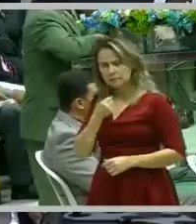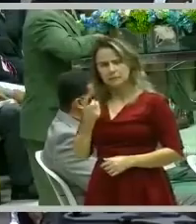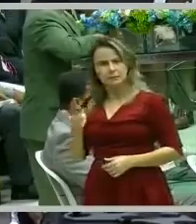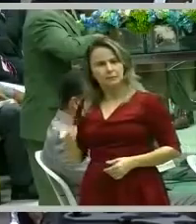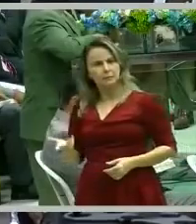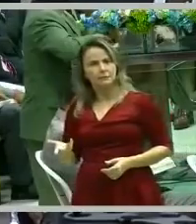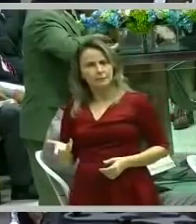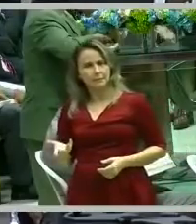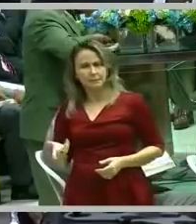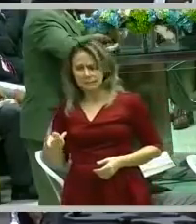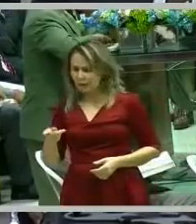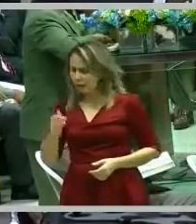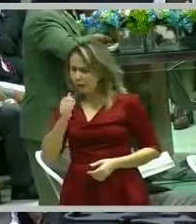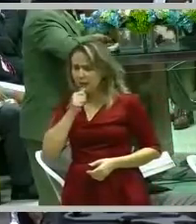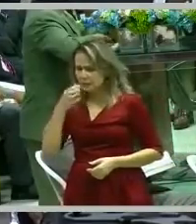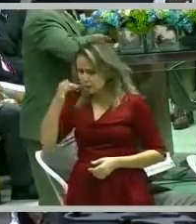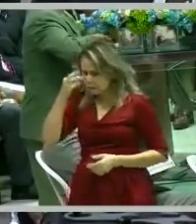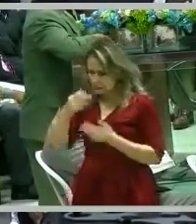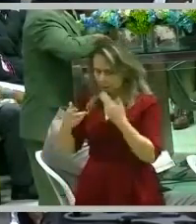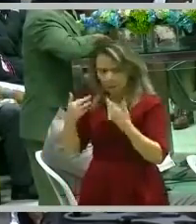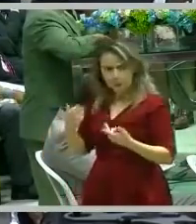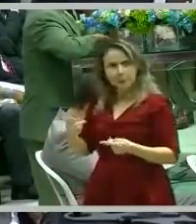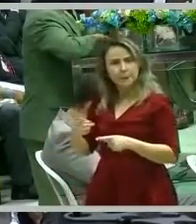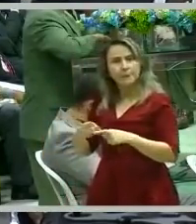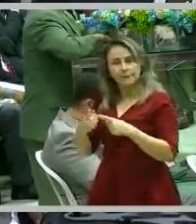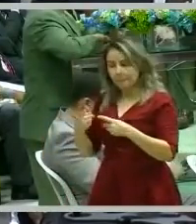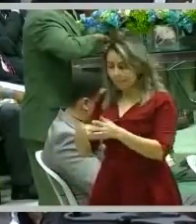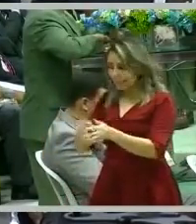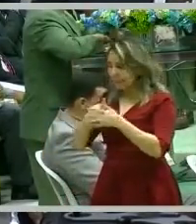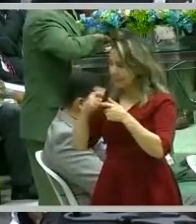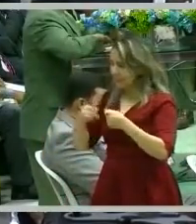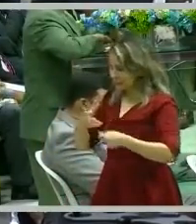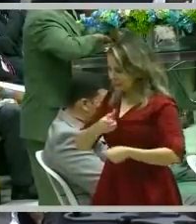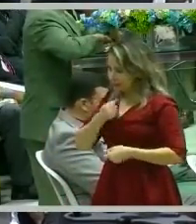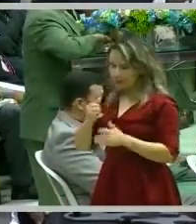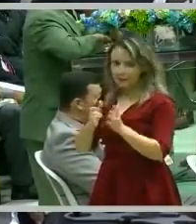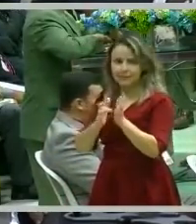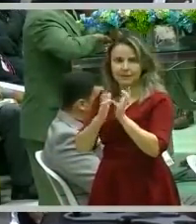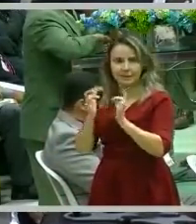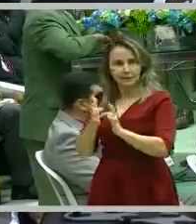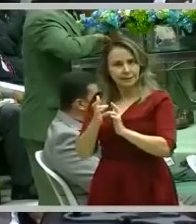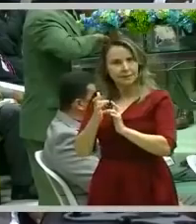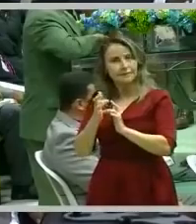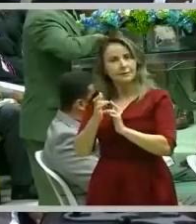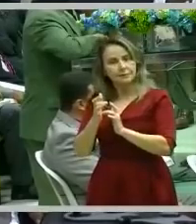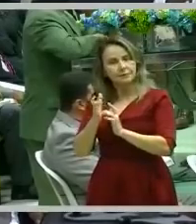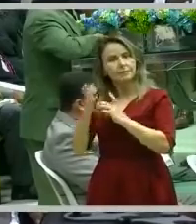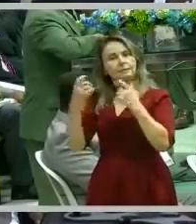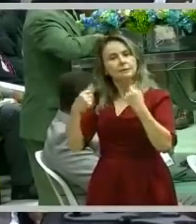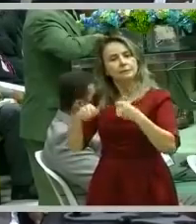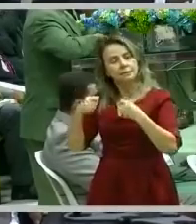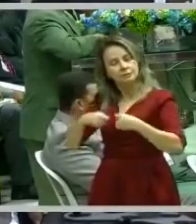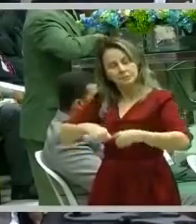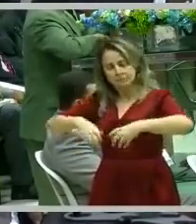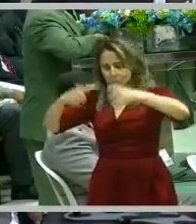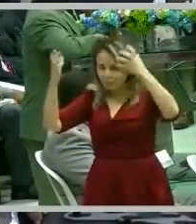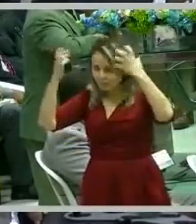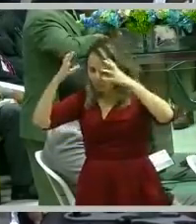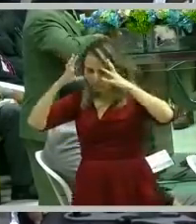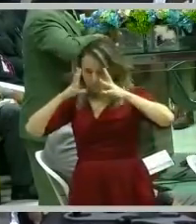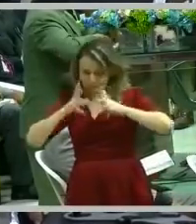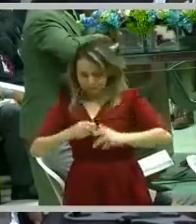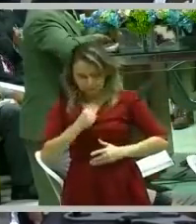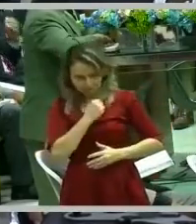precisa nem receber o batismo com o Espírito Santo. Ainda precisa aceitar Cristo. Ainda precisa passar no banho. Ainda precisa